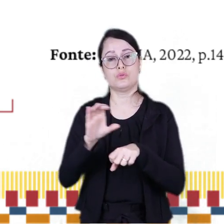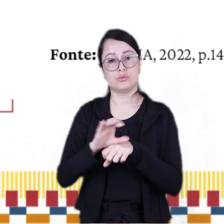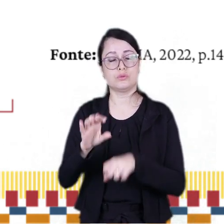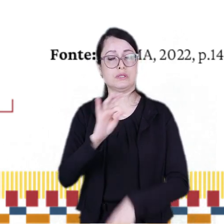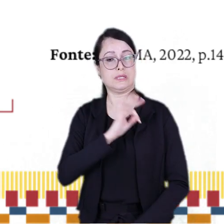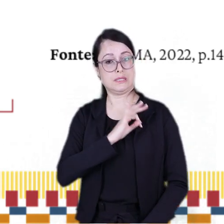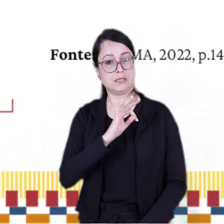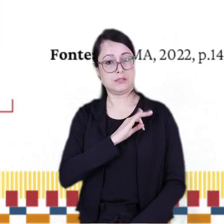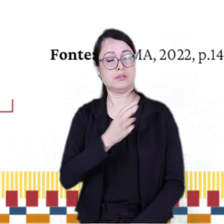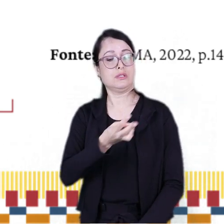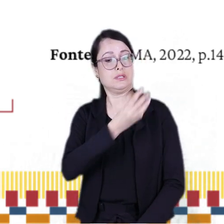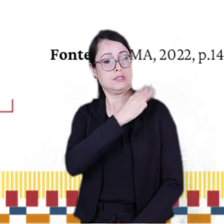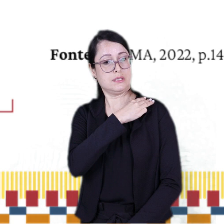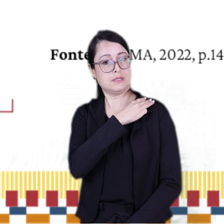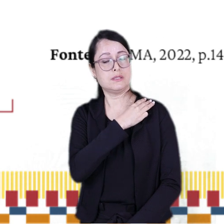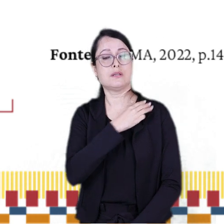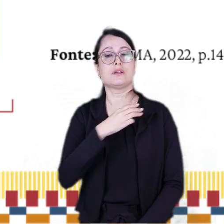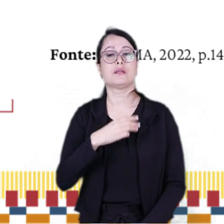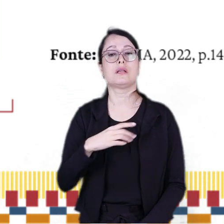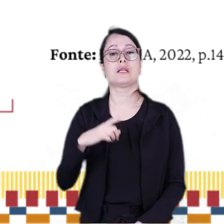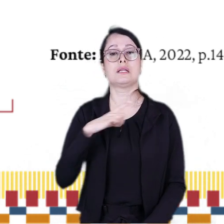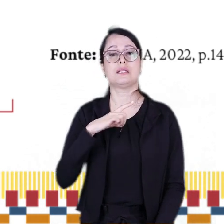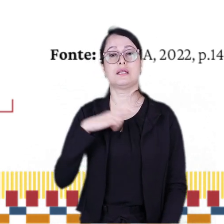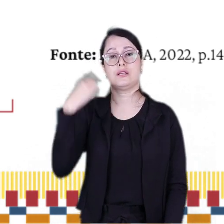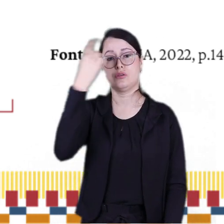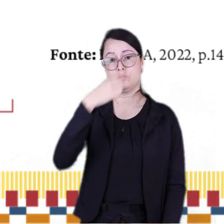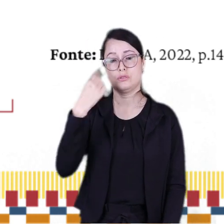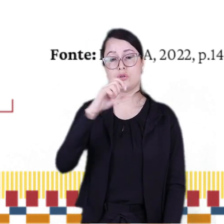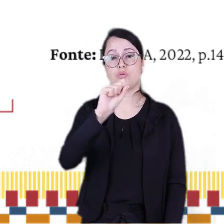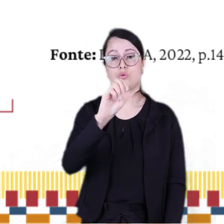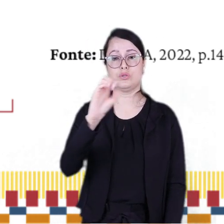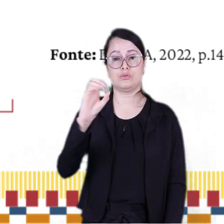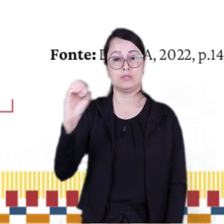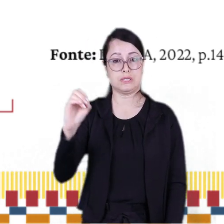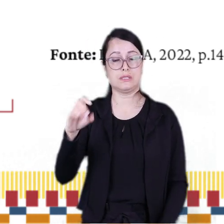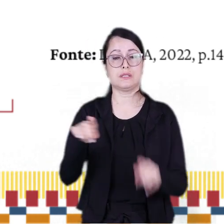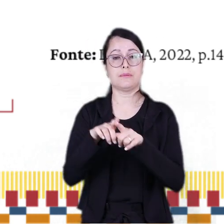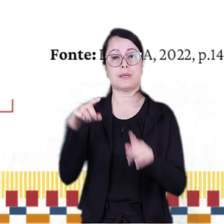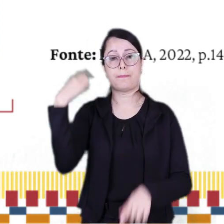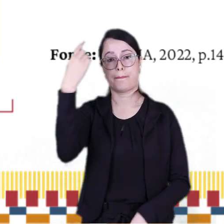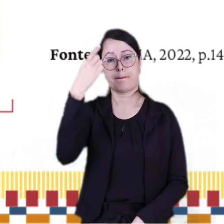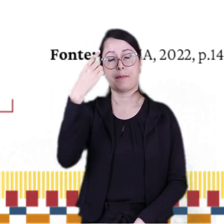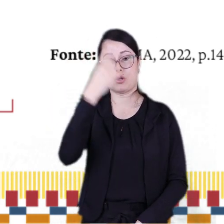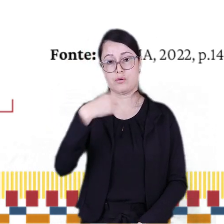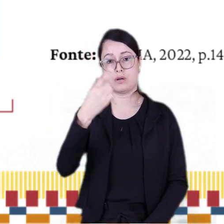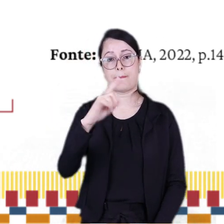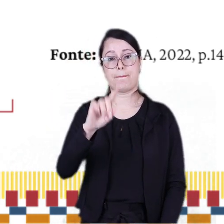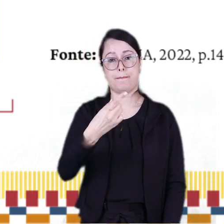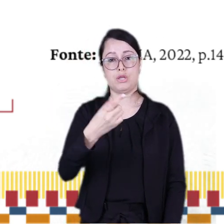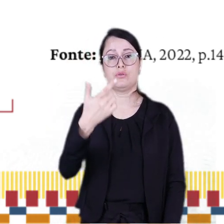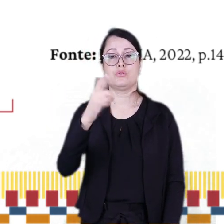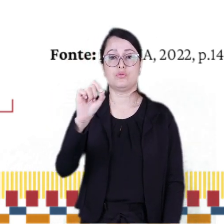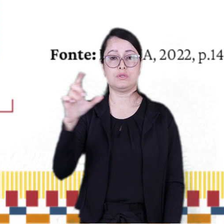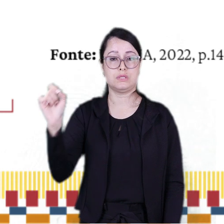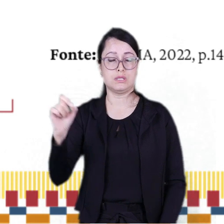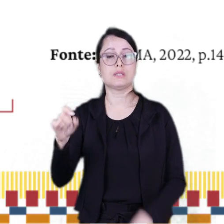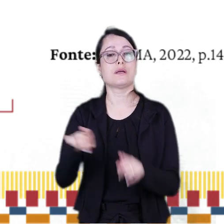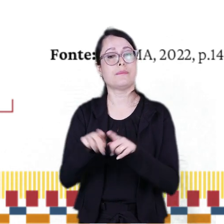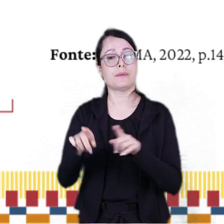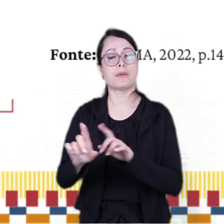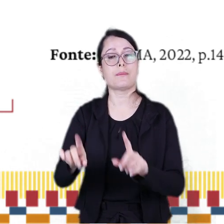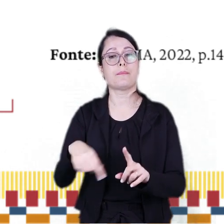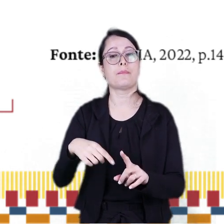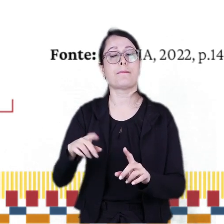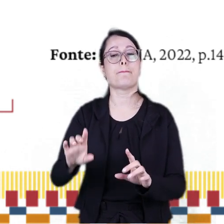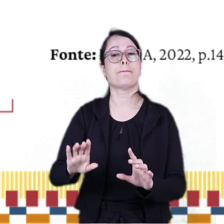habilitação profissional técnica de nível médio também com essa variação de carga horária de 800 a 1200 horas como também